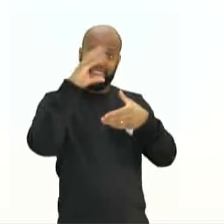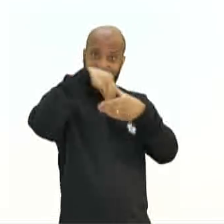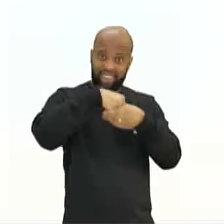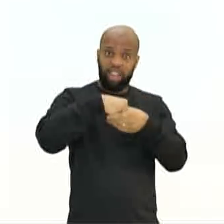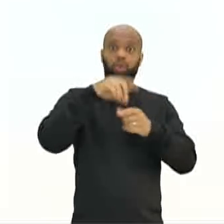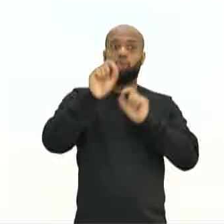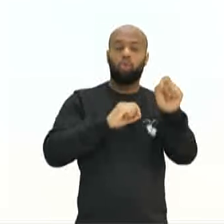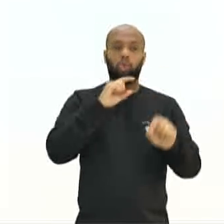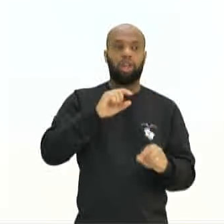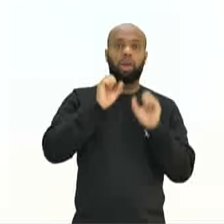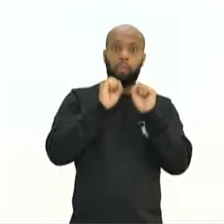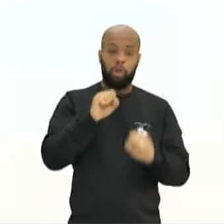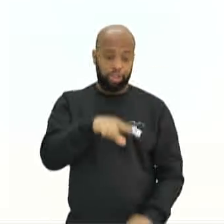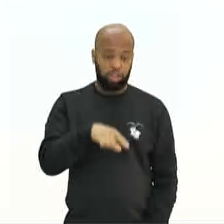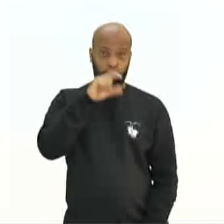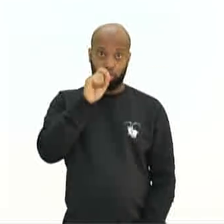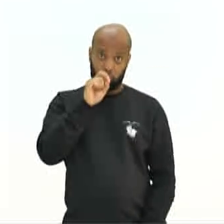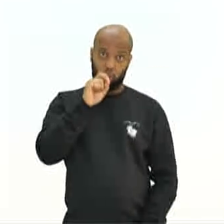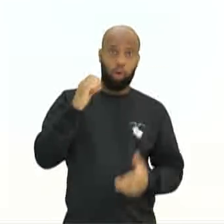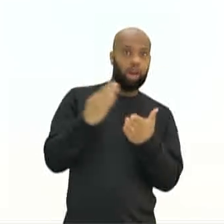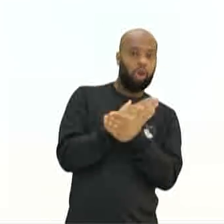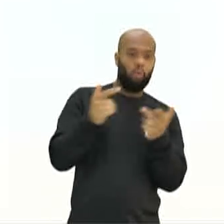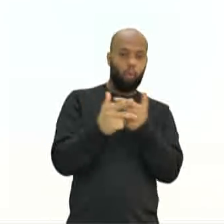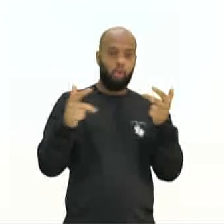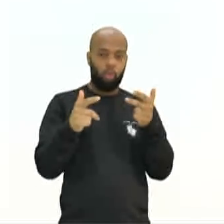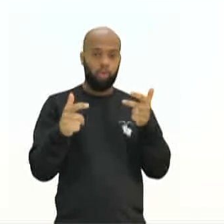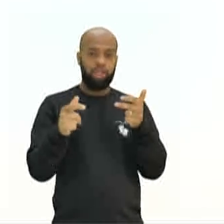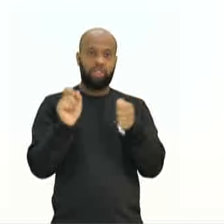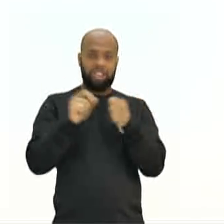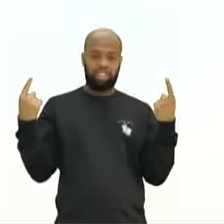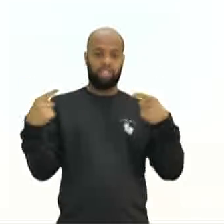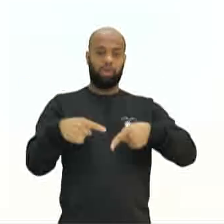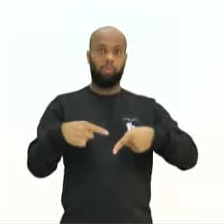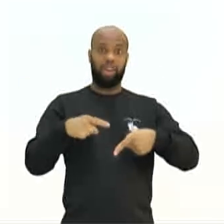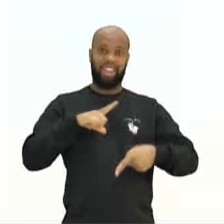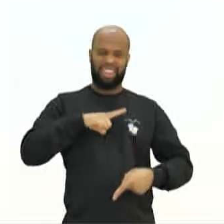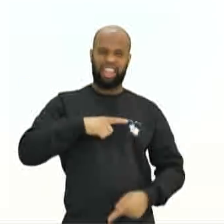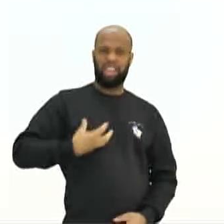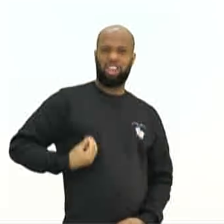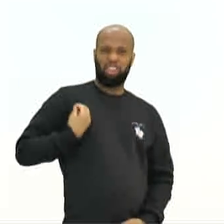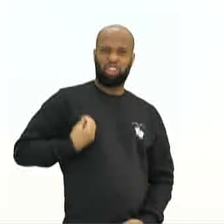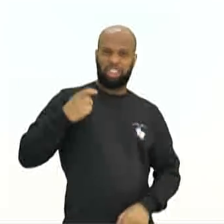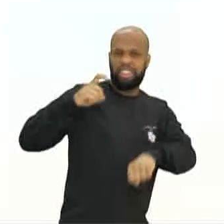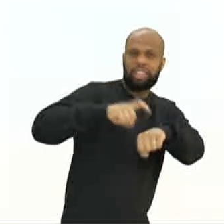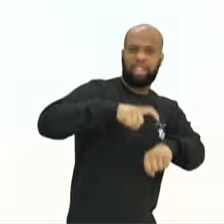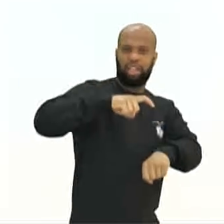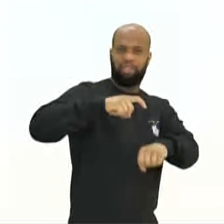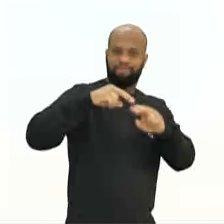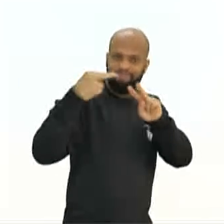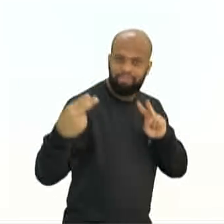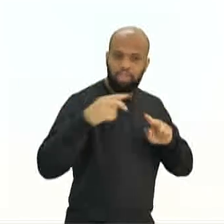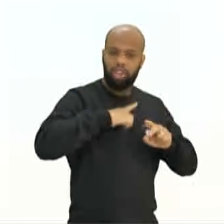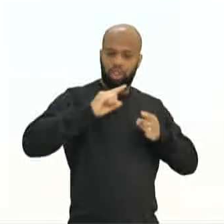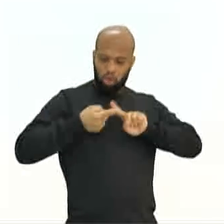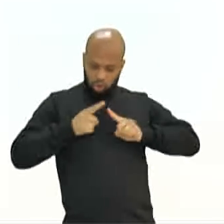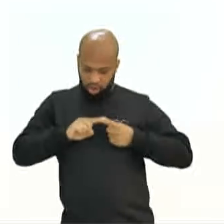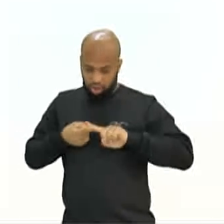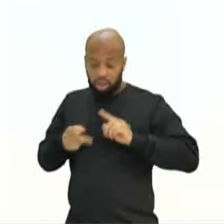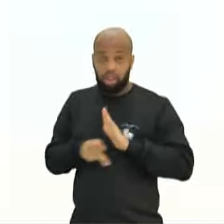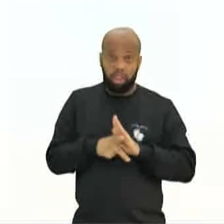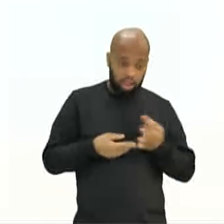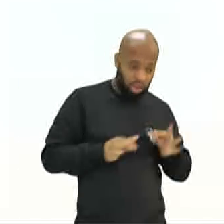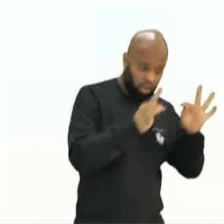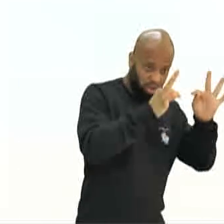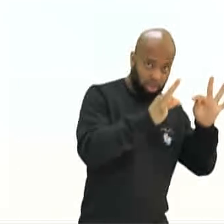de serviços e produtos a possibilidade de jogar em um cassino online ao vivo, reproduzindo por meio de combinação de tecnologias